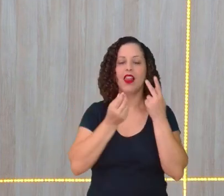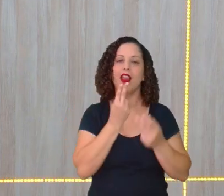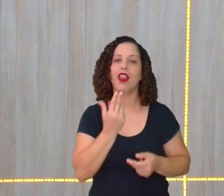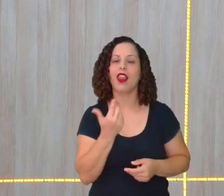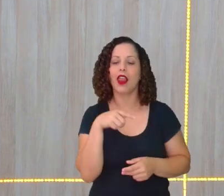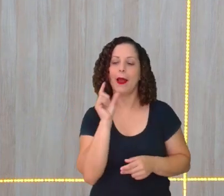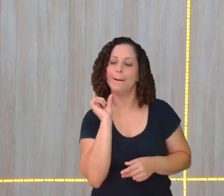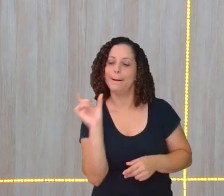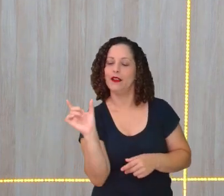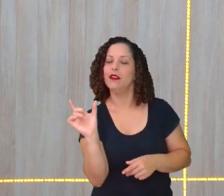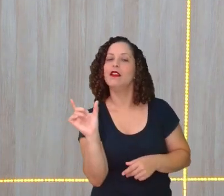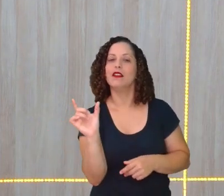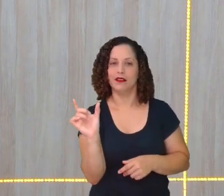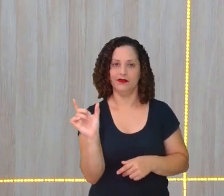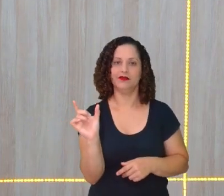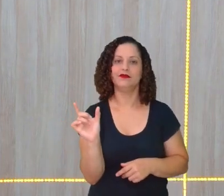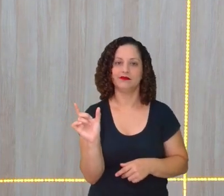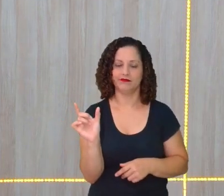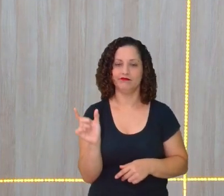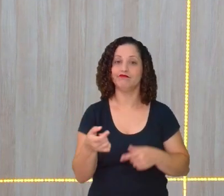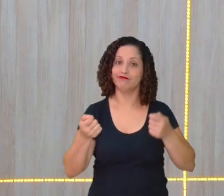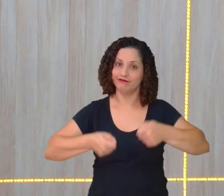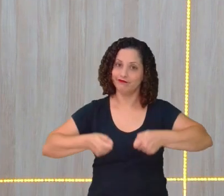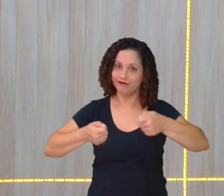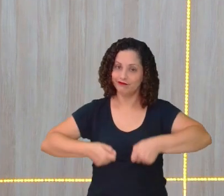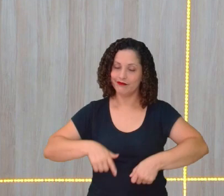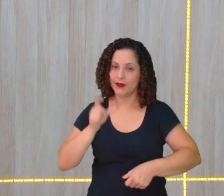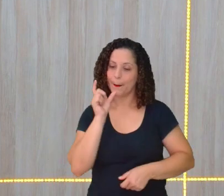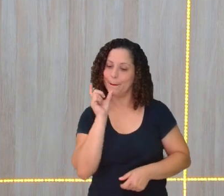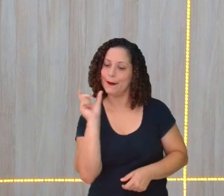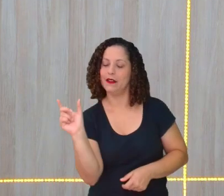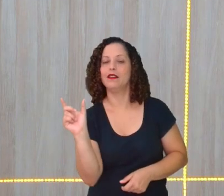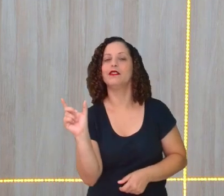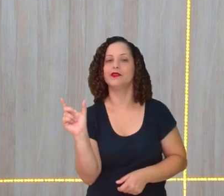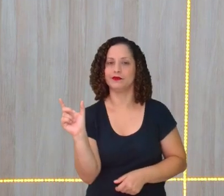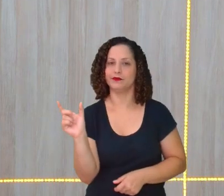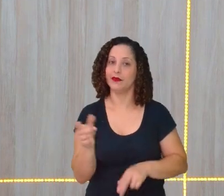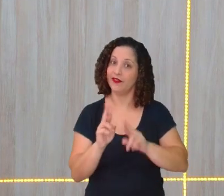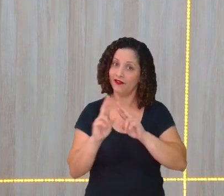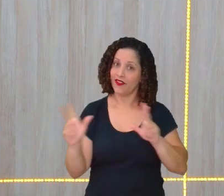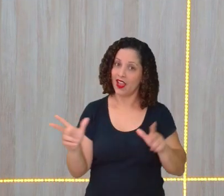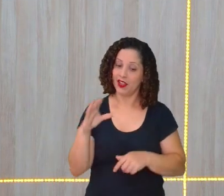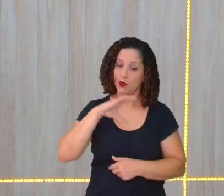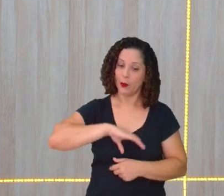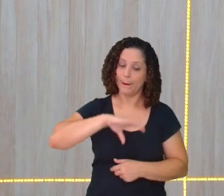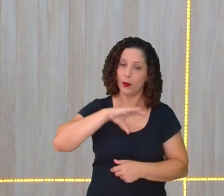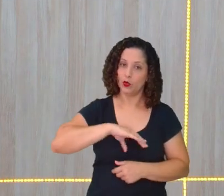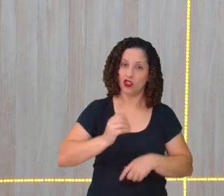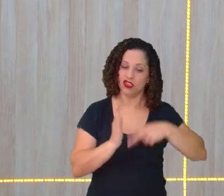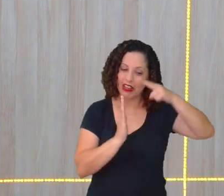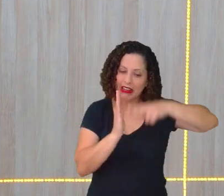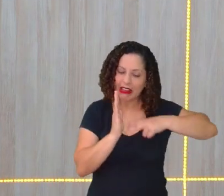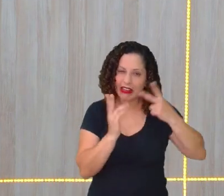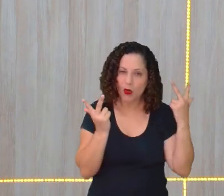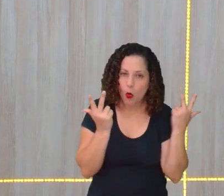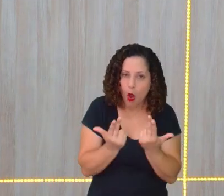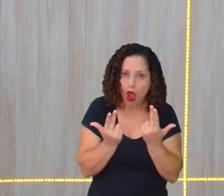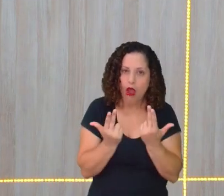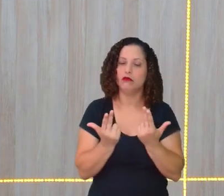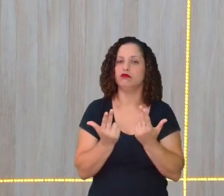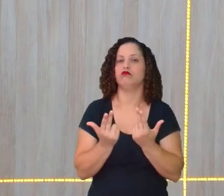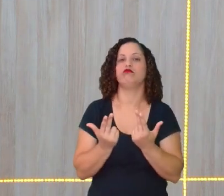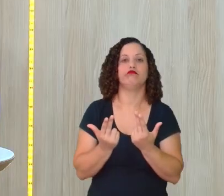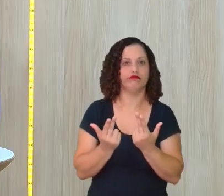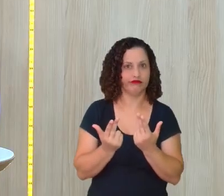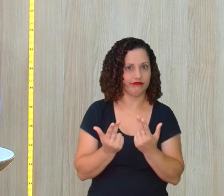tem vogal que tem som de consoante, existe isso. Não é exatamente como a língua portuguesa, que você lê exatamente o que está escrito. Nossa,